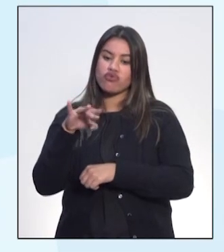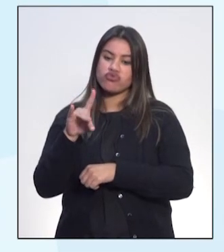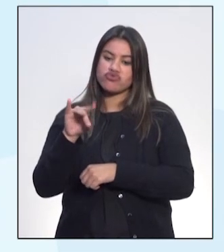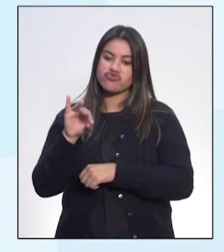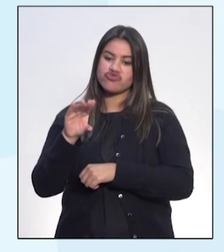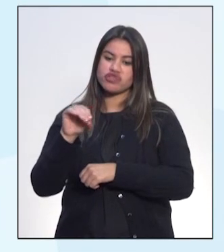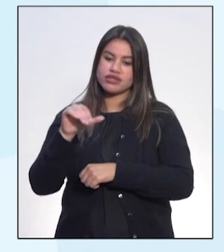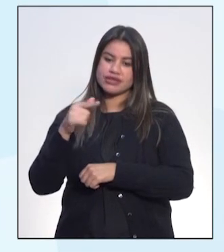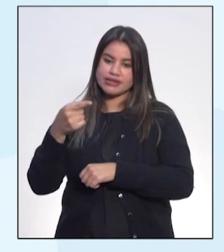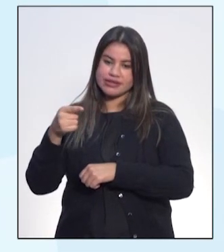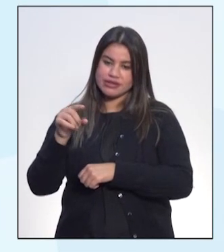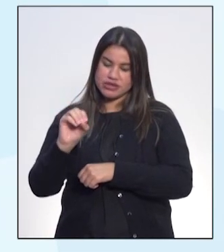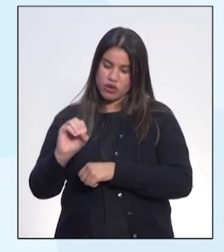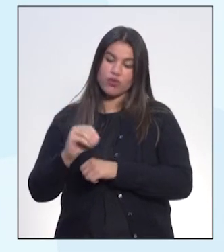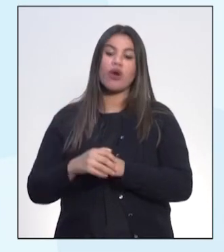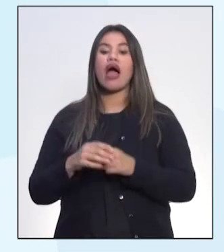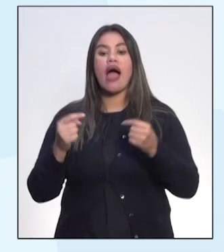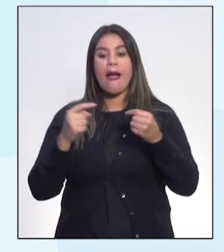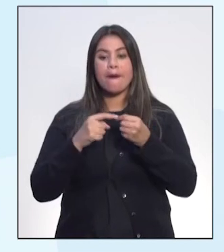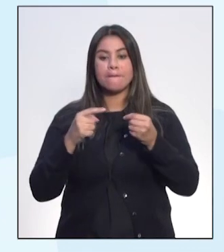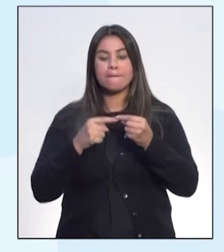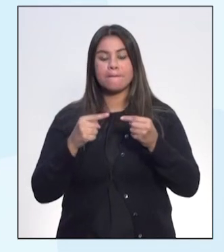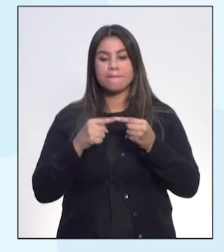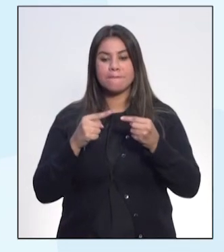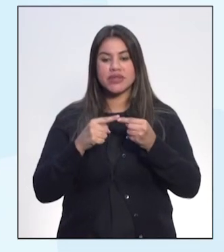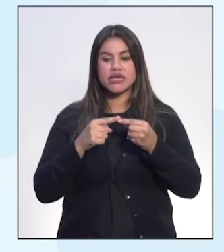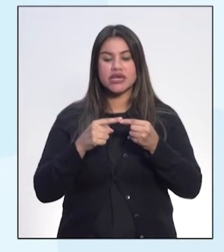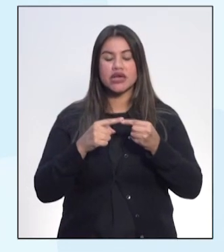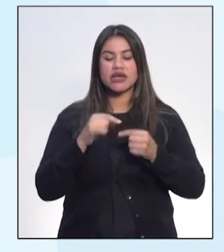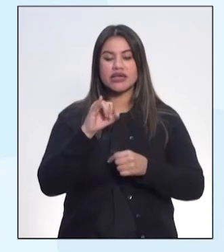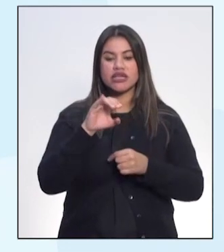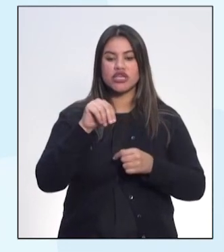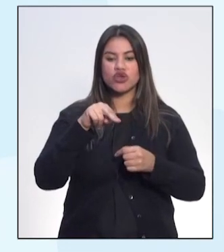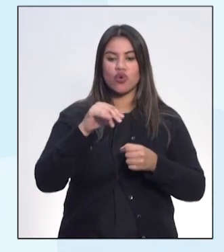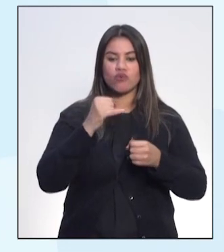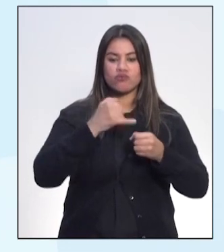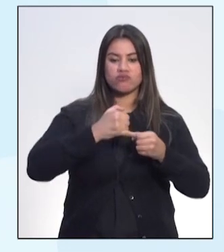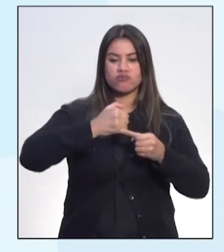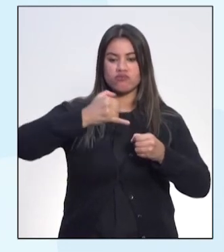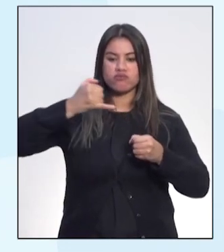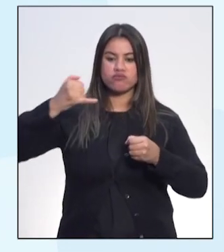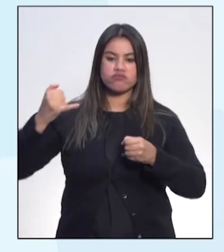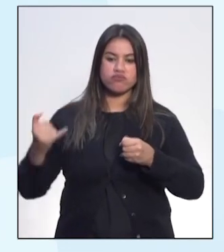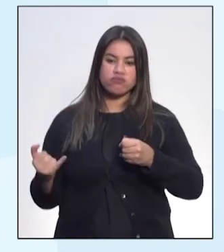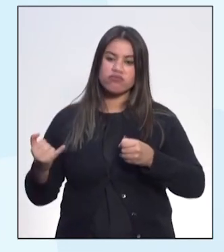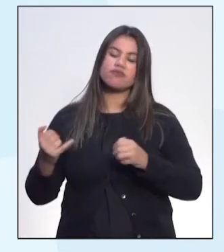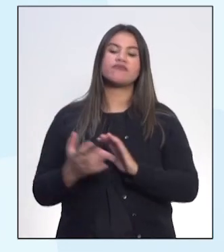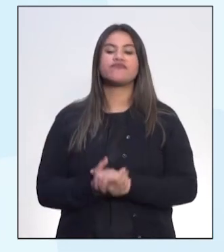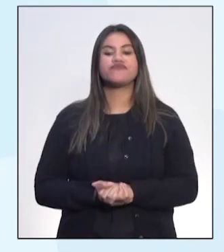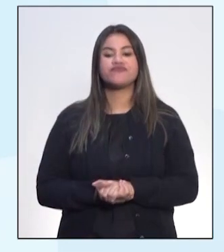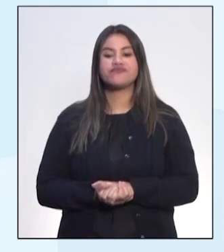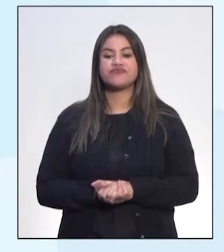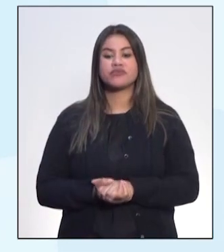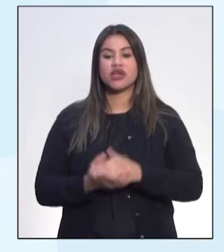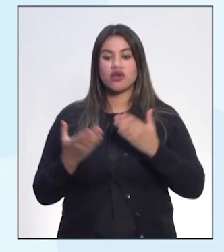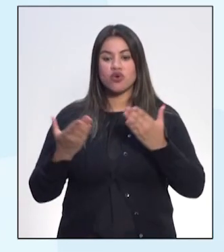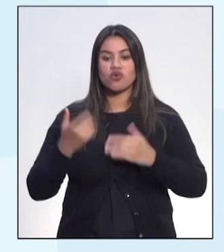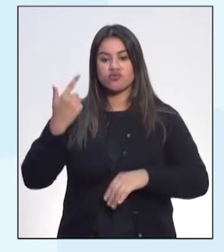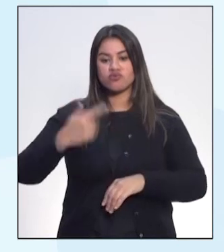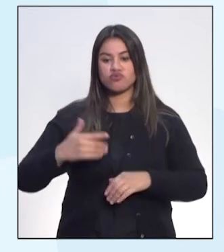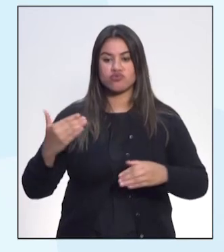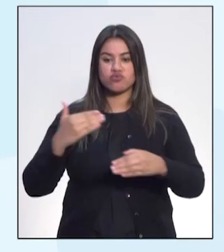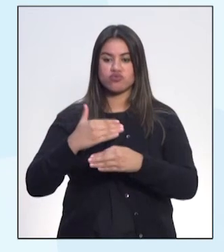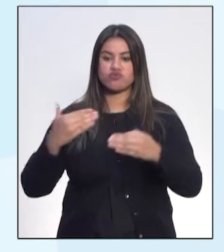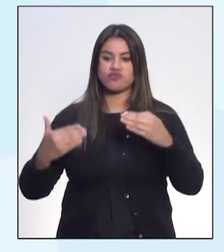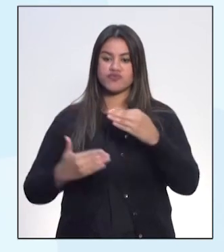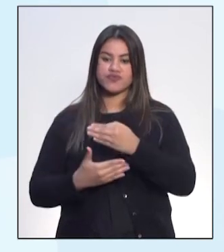da substância iônica. Ok? Aí, vou pedir para vocês, nessa próximo